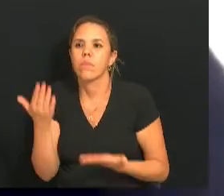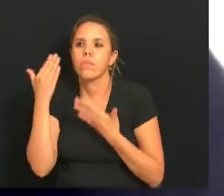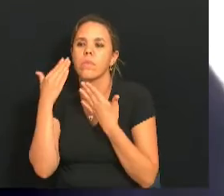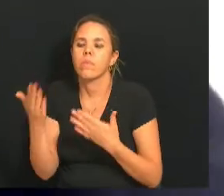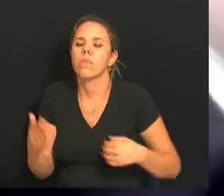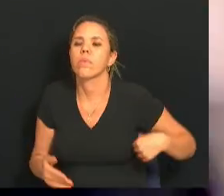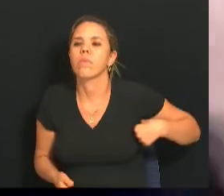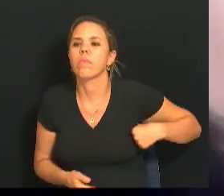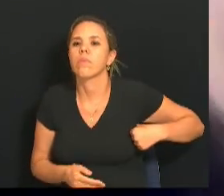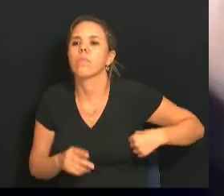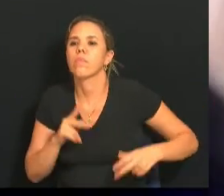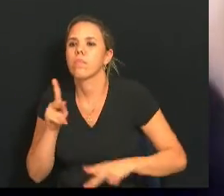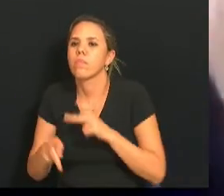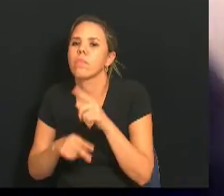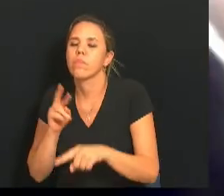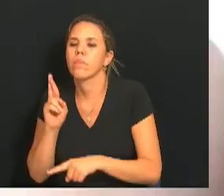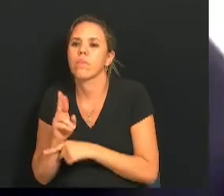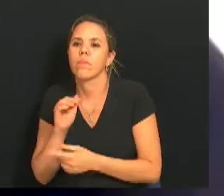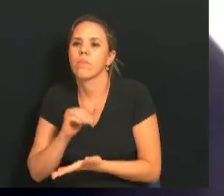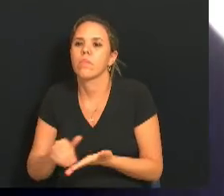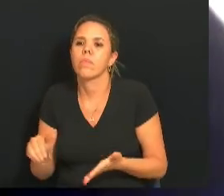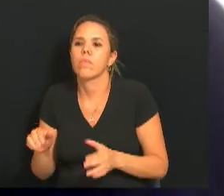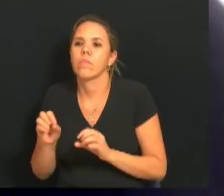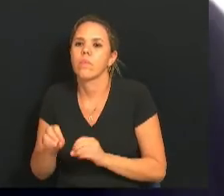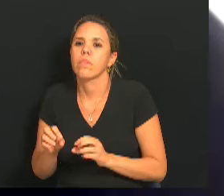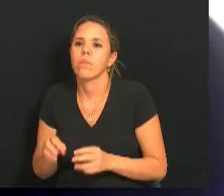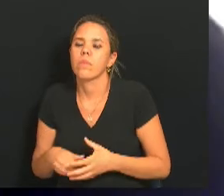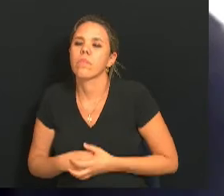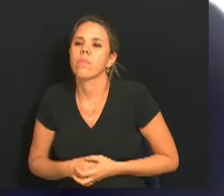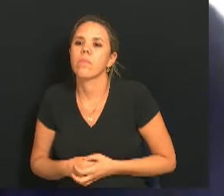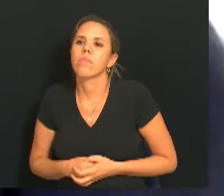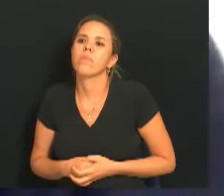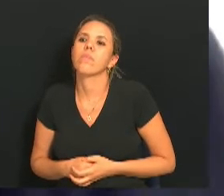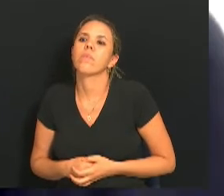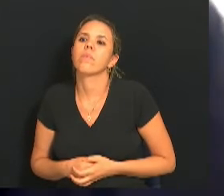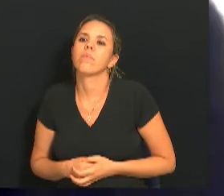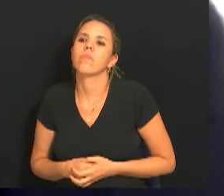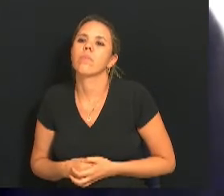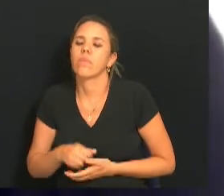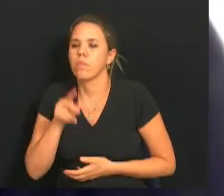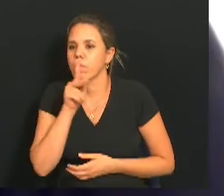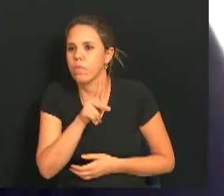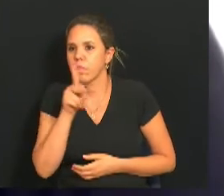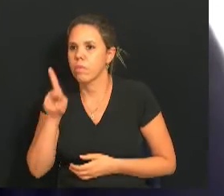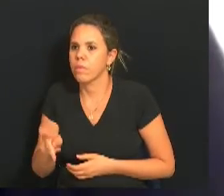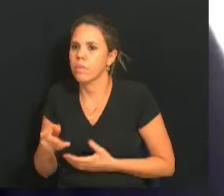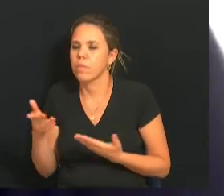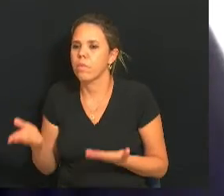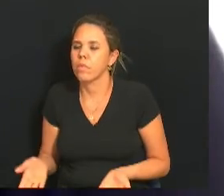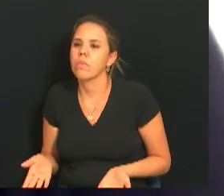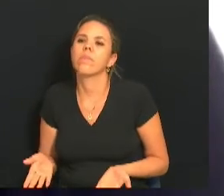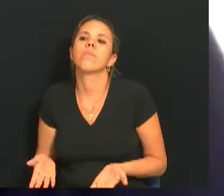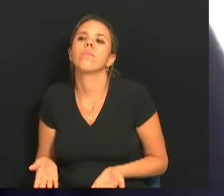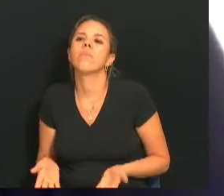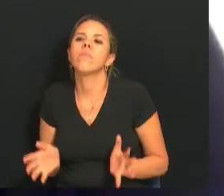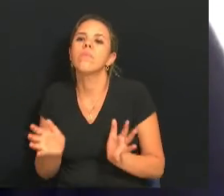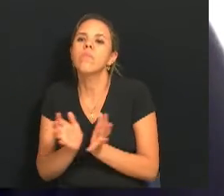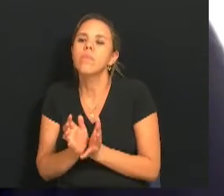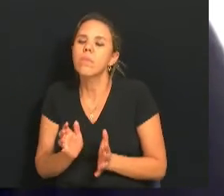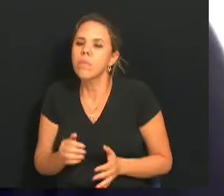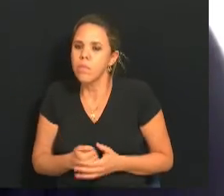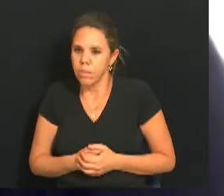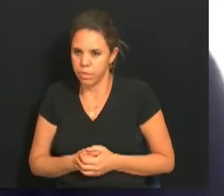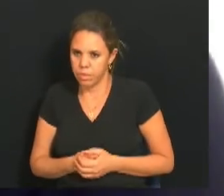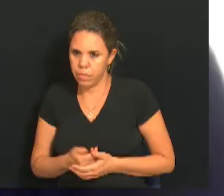aqui a representação da Secretaria Municipal de Educação e também aos professores aqui dos coletivos que estão. Eu acho